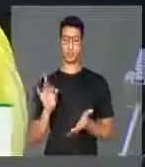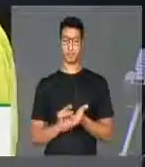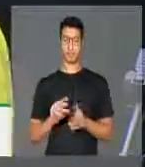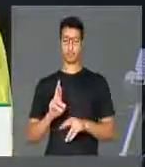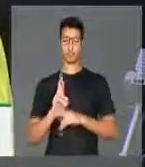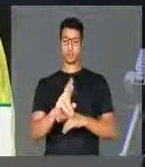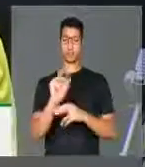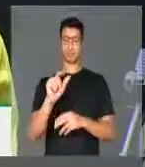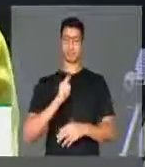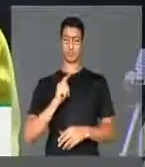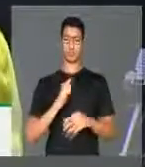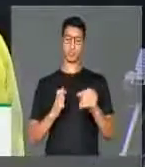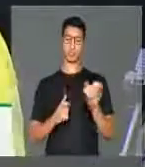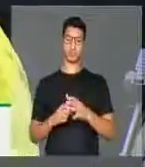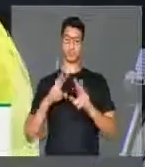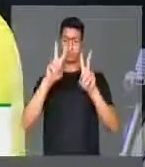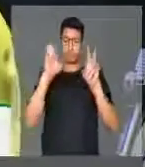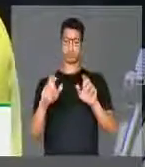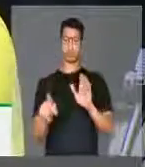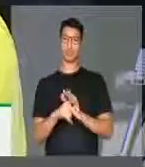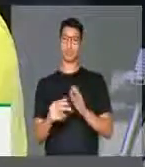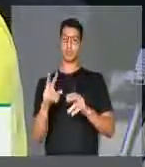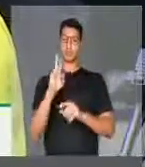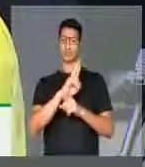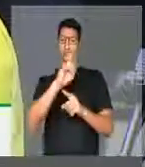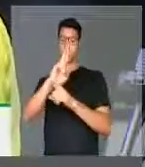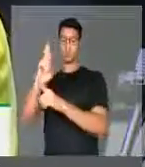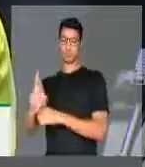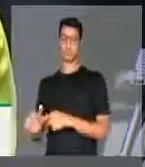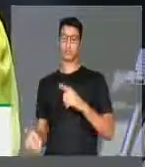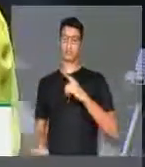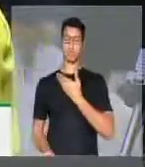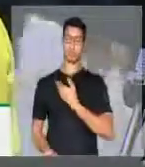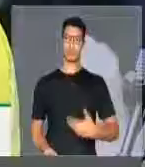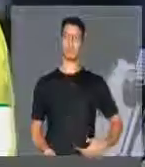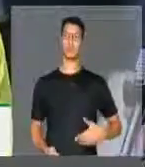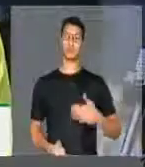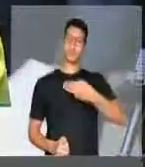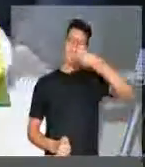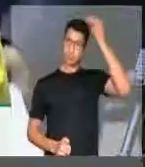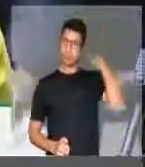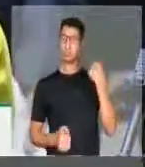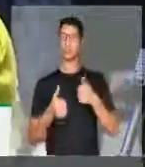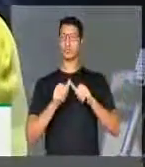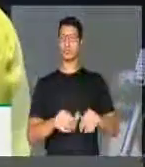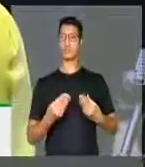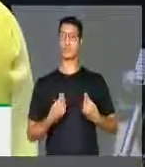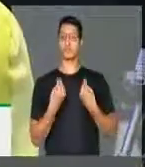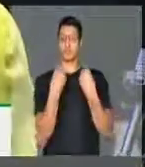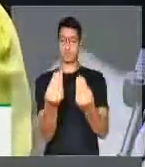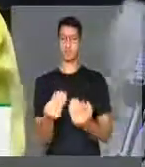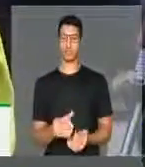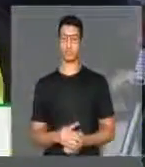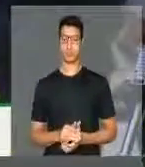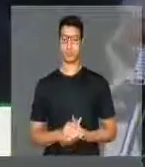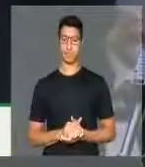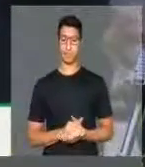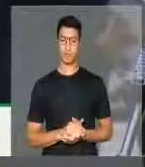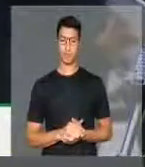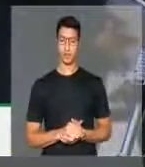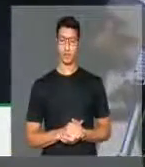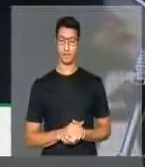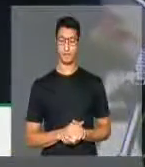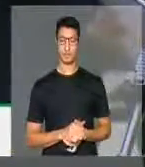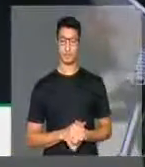na reserva, que tem 9 áreas protegidas. O governo Temer está